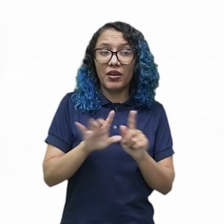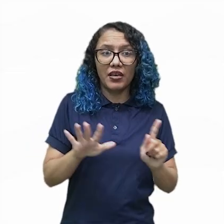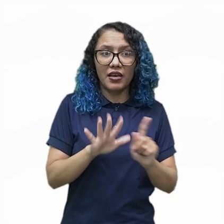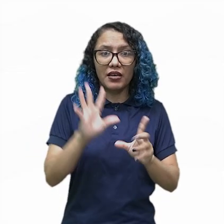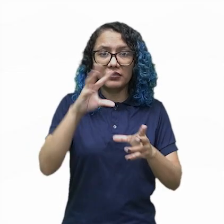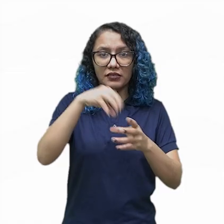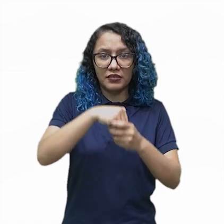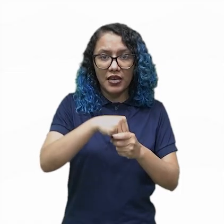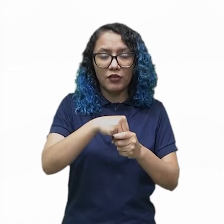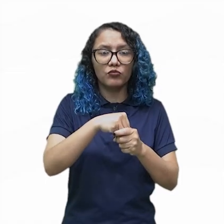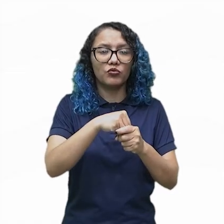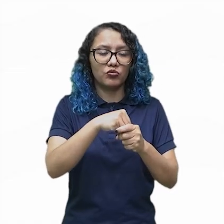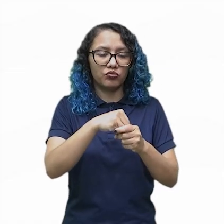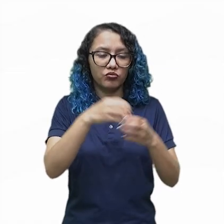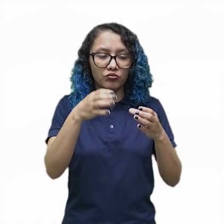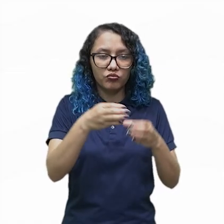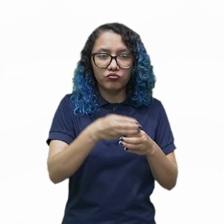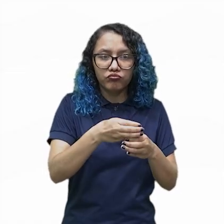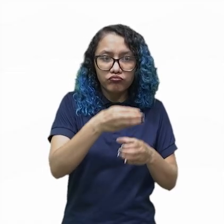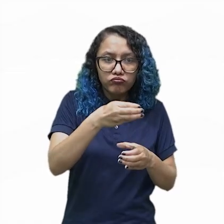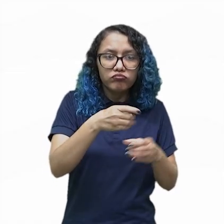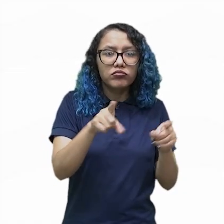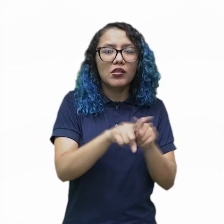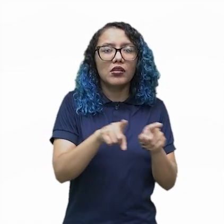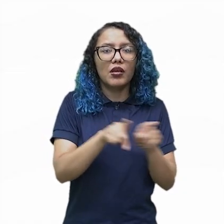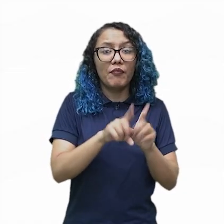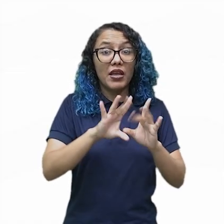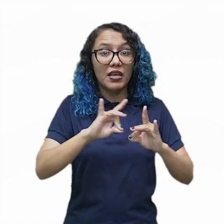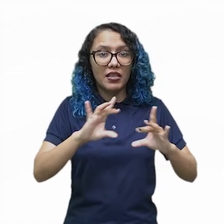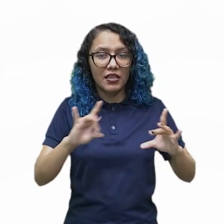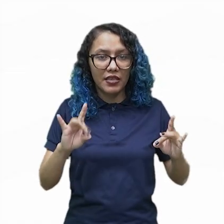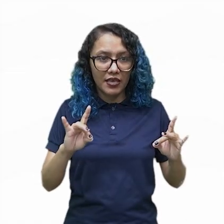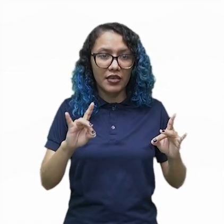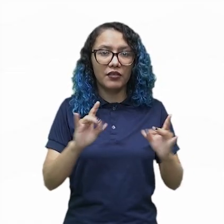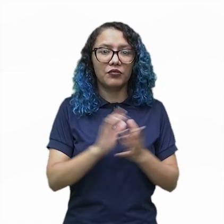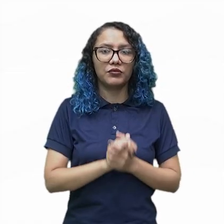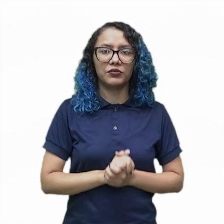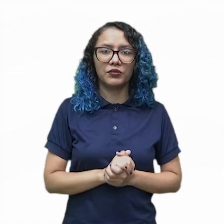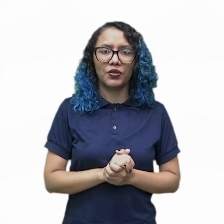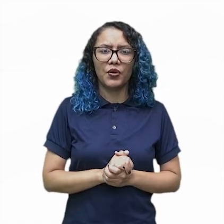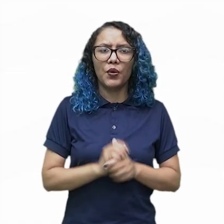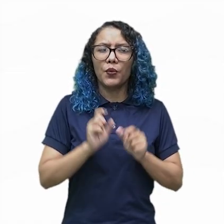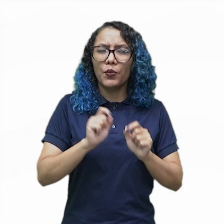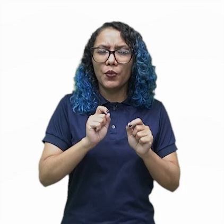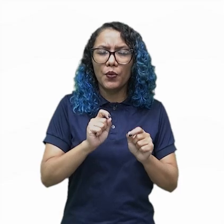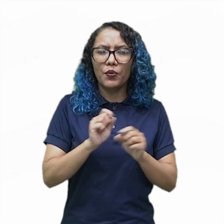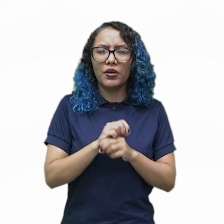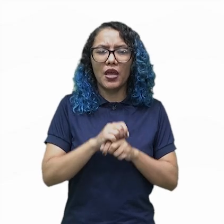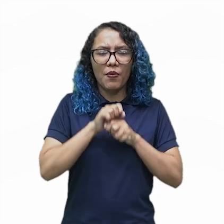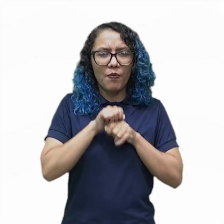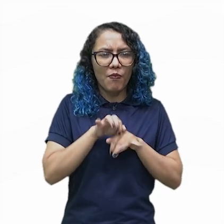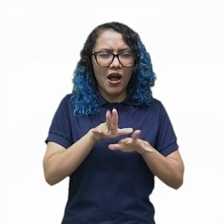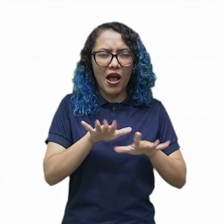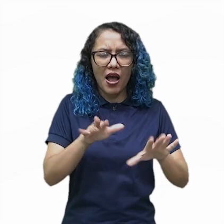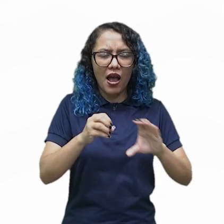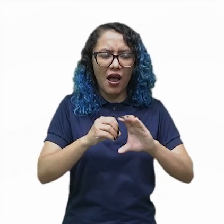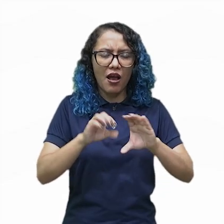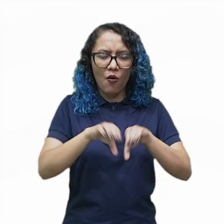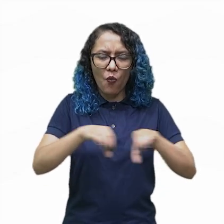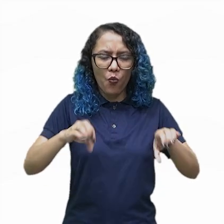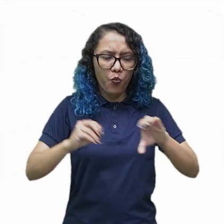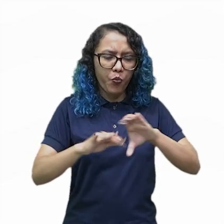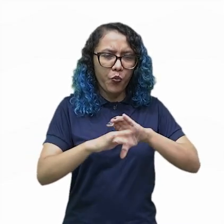em recipientes e líquidos, cujas particularidades tornem inviável o seu lançamento na rede pública